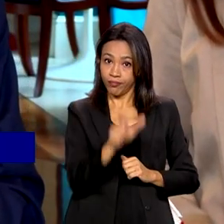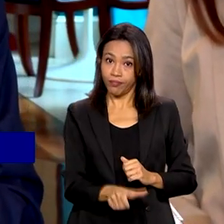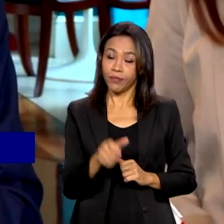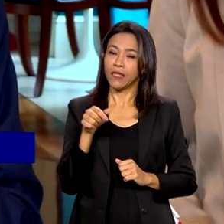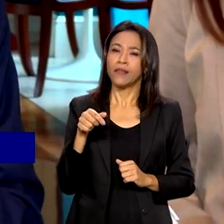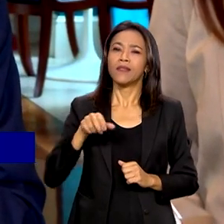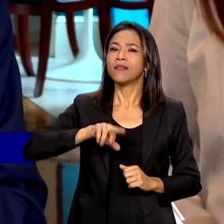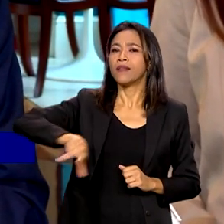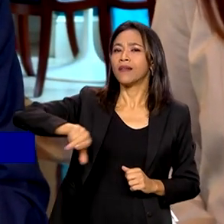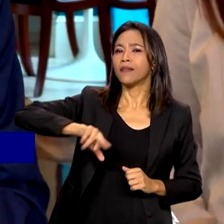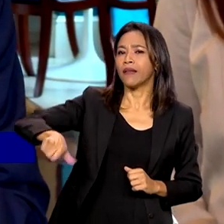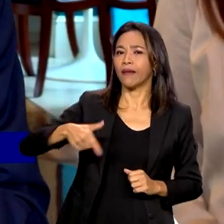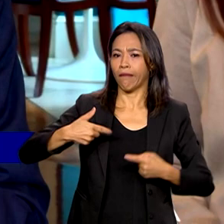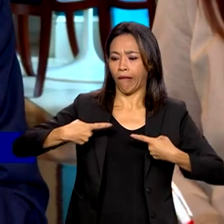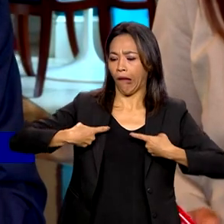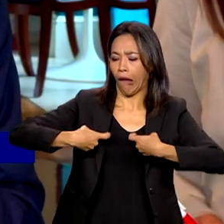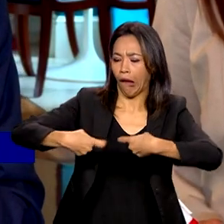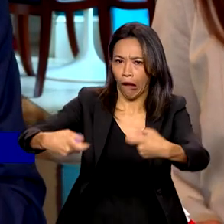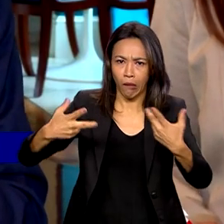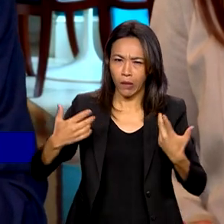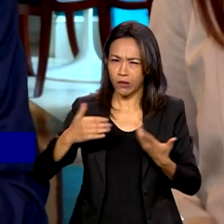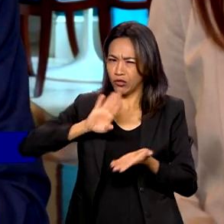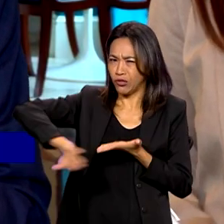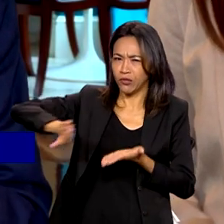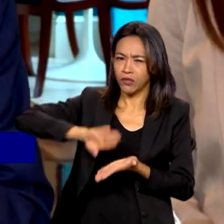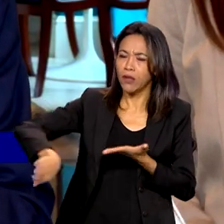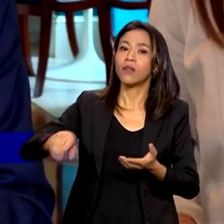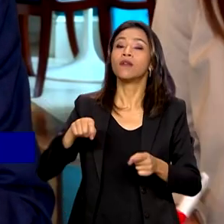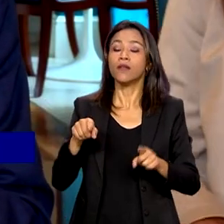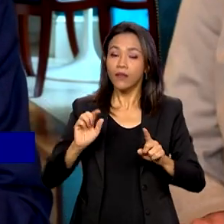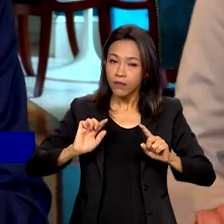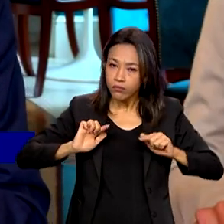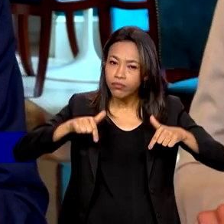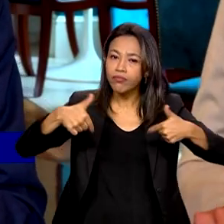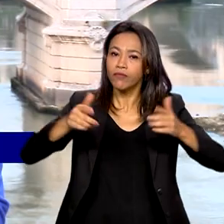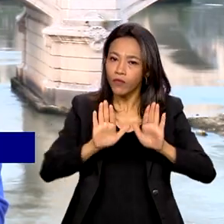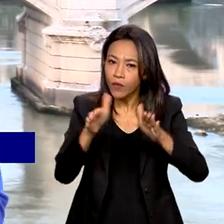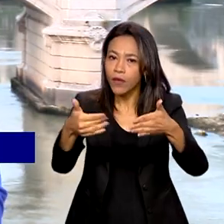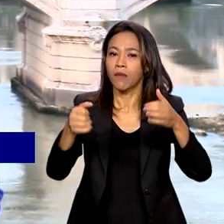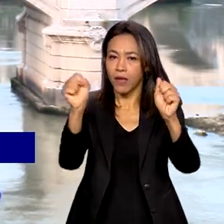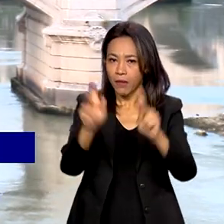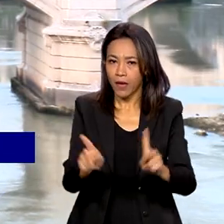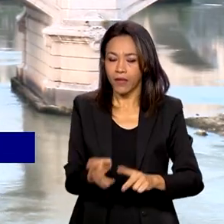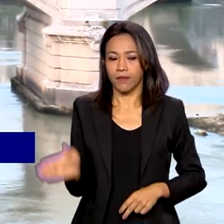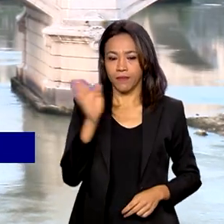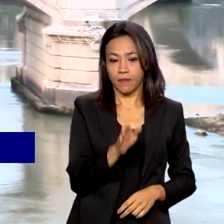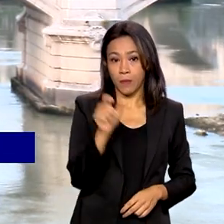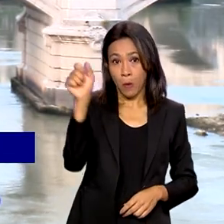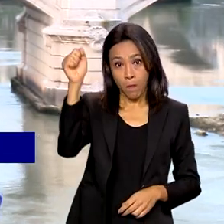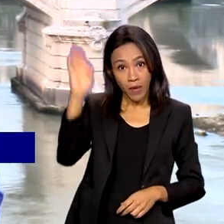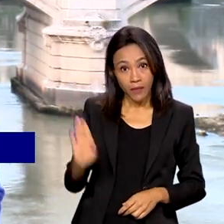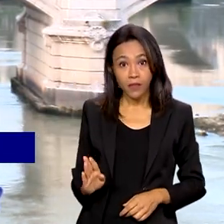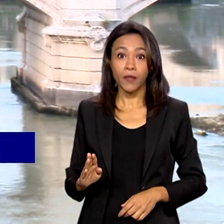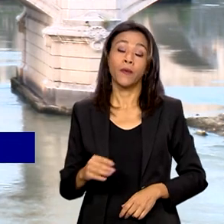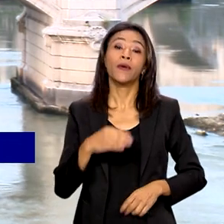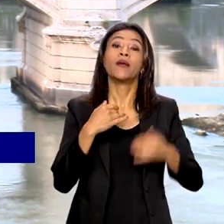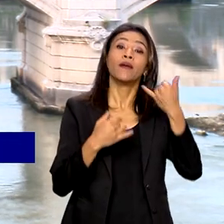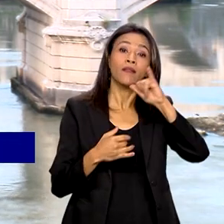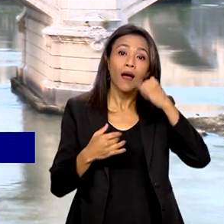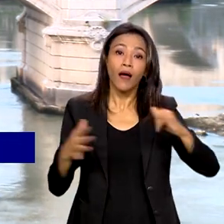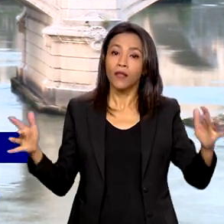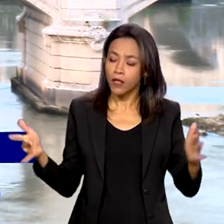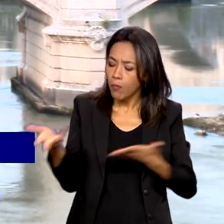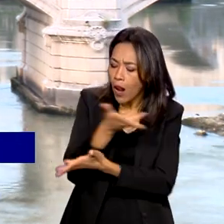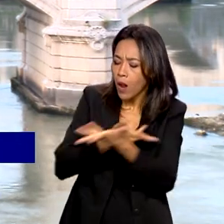de armar, de mandar armas, e trabalhar, sim, pela paz. Brasil e Itália mantêm relações diplomáticas